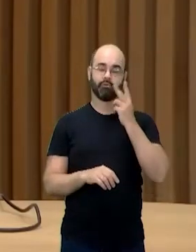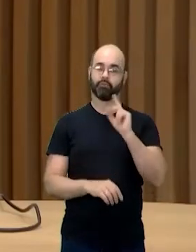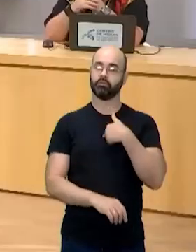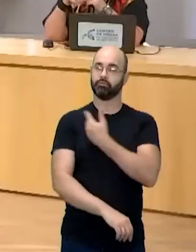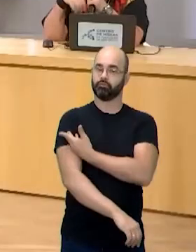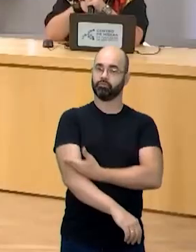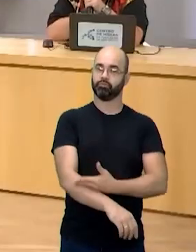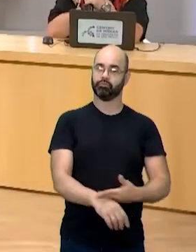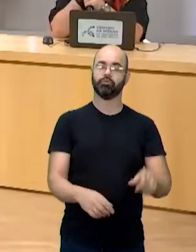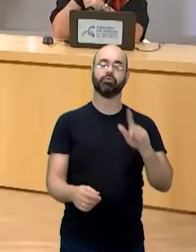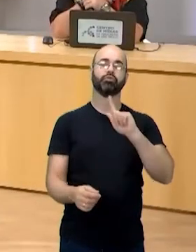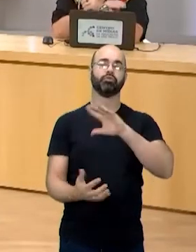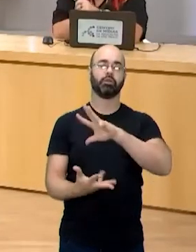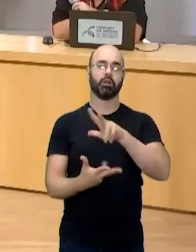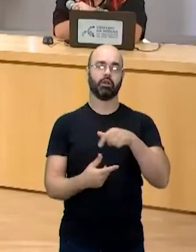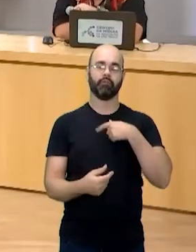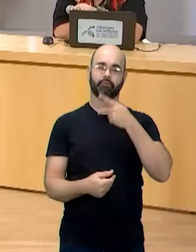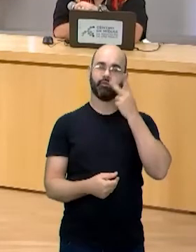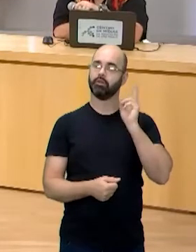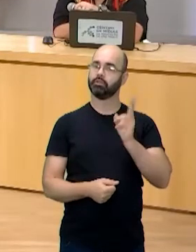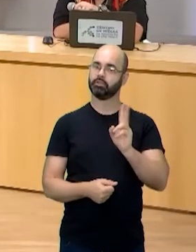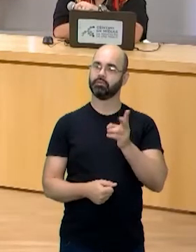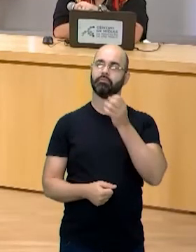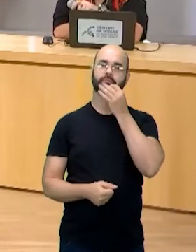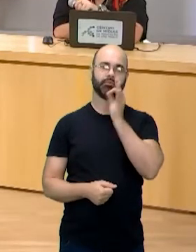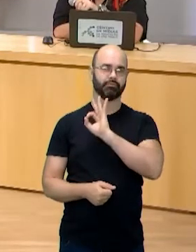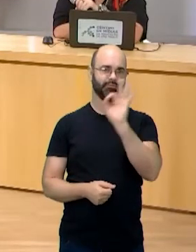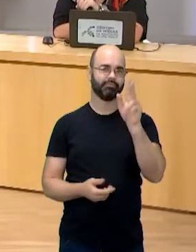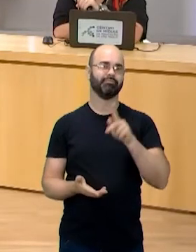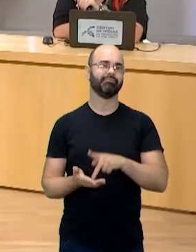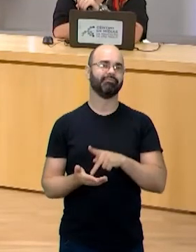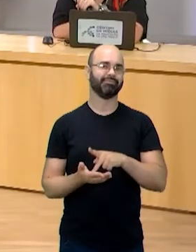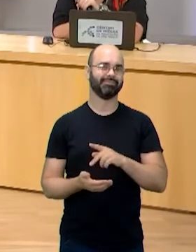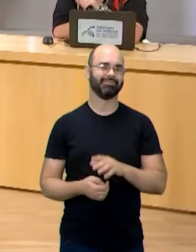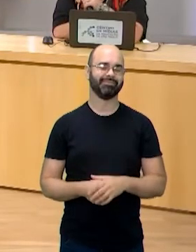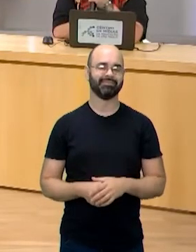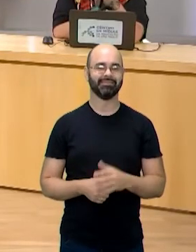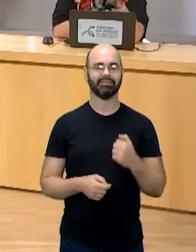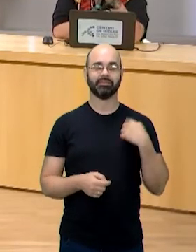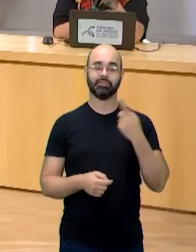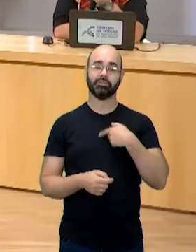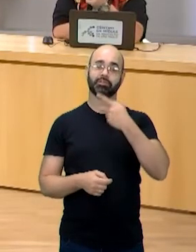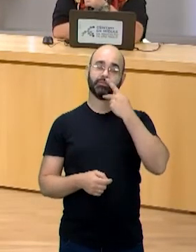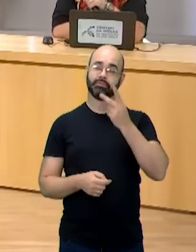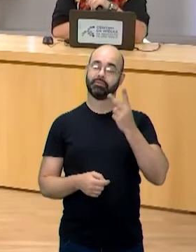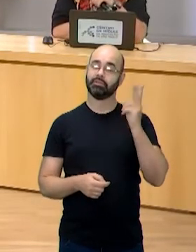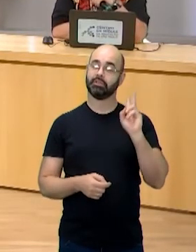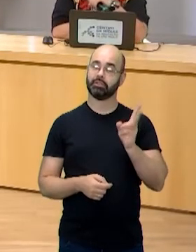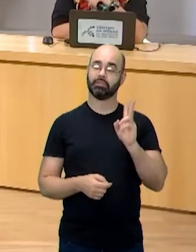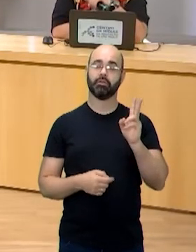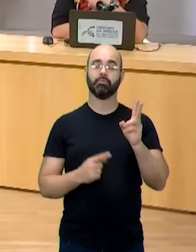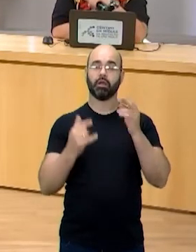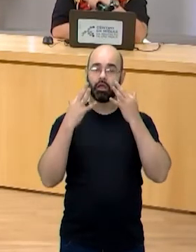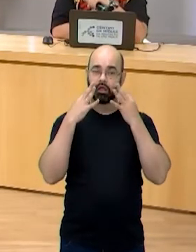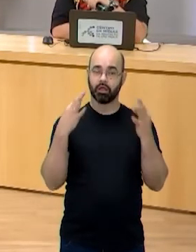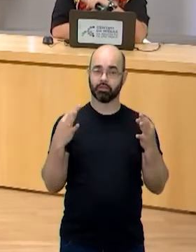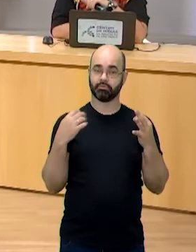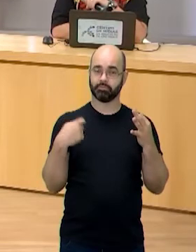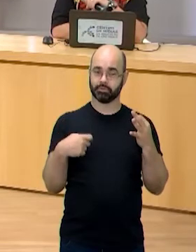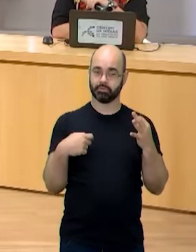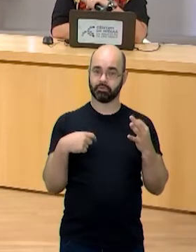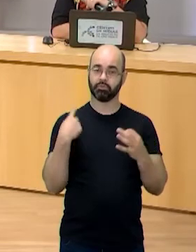geografia. Muito bem lembrado, muito bem trazido. Por isso que eu falei para vocês que a gente tem que ficar vigilante na defesa da